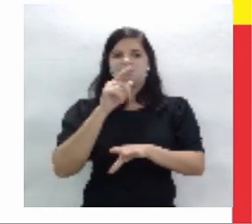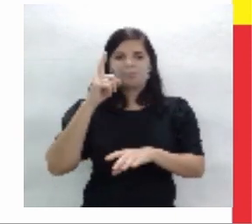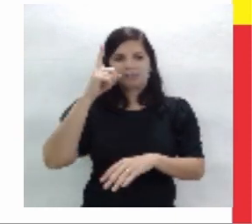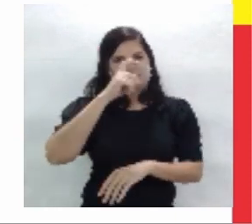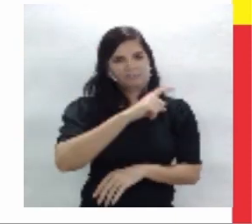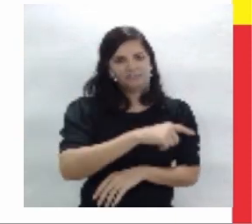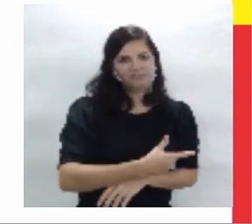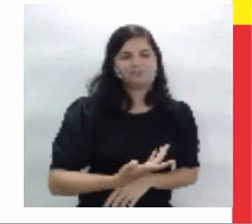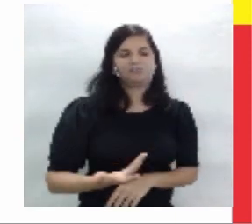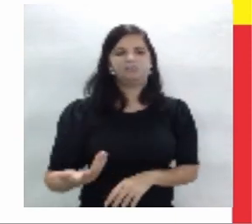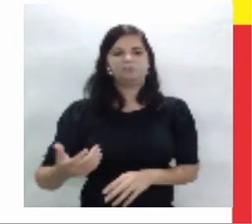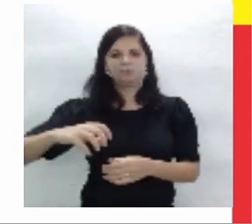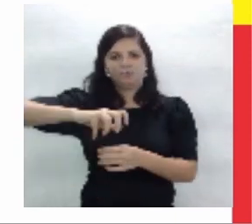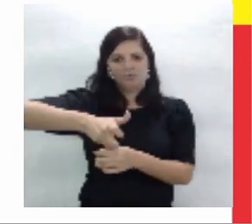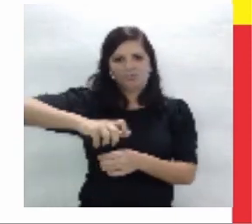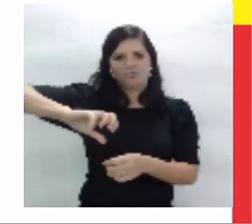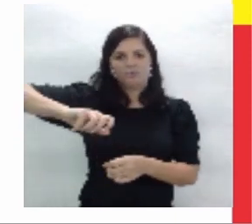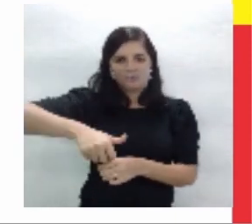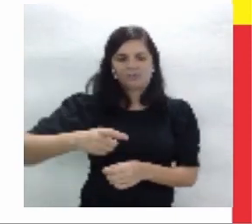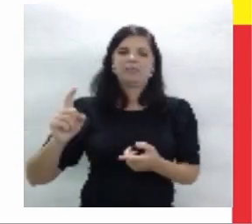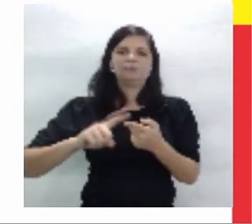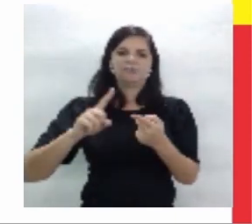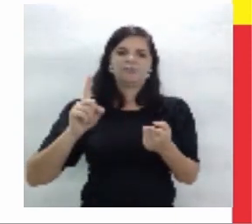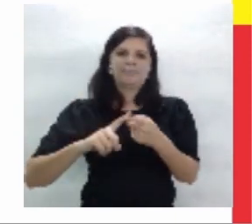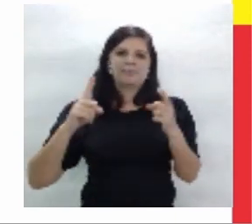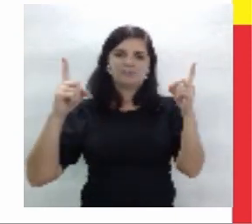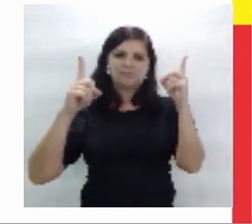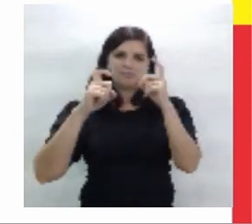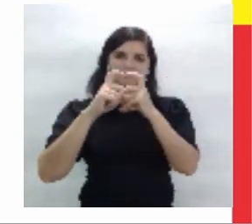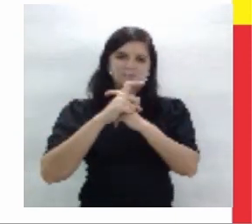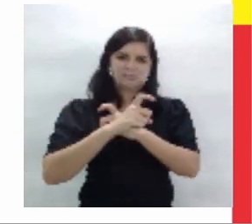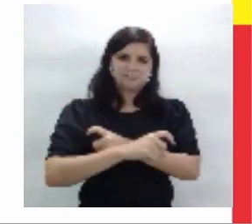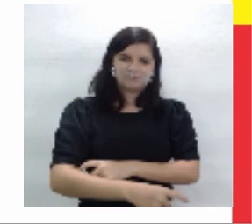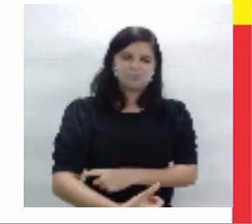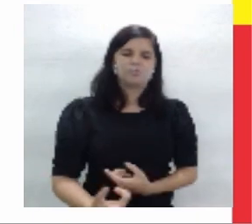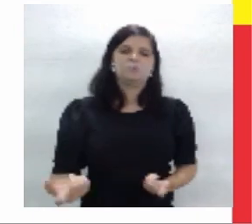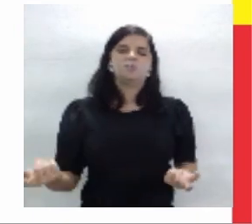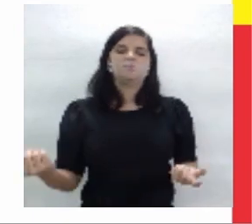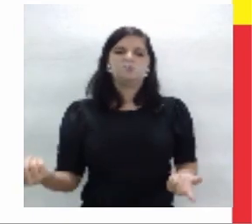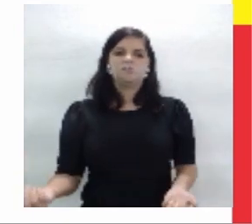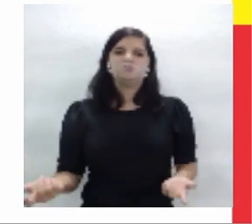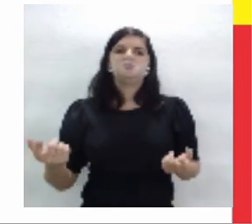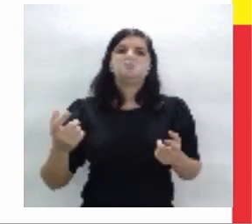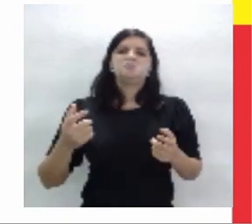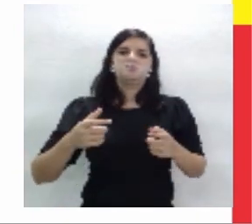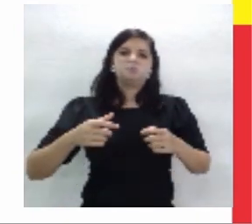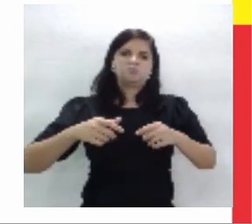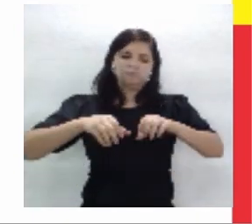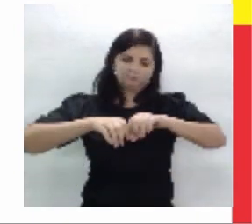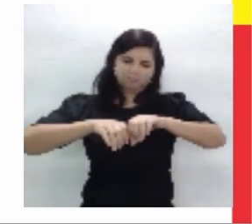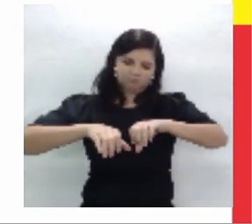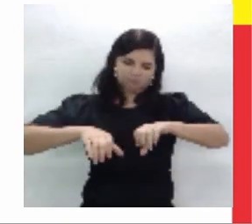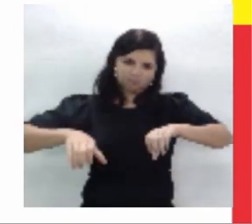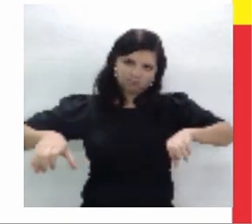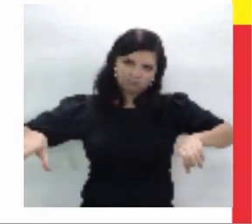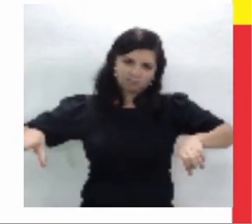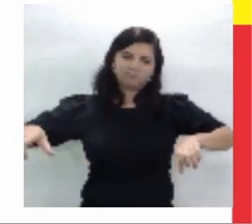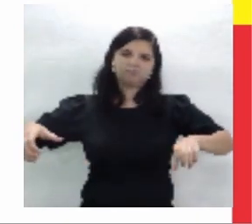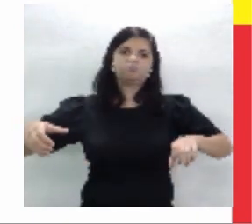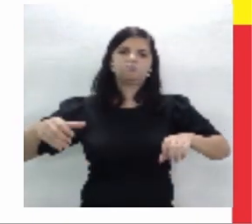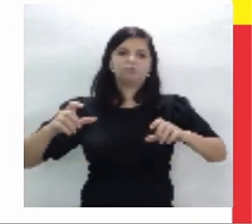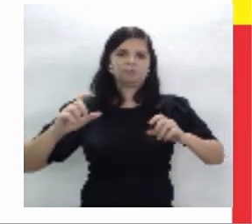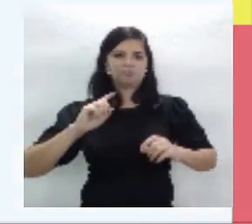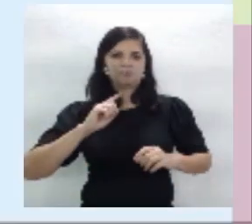para as suas torneiras. Também tem dificuldades na questão de esgoto. Tá? Olha para mim, oitavo